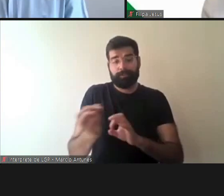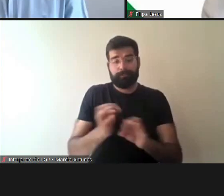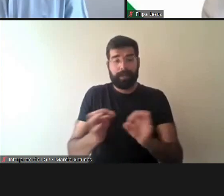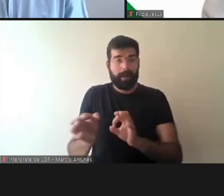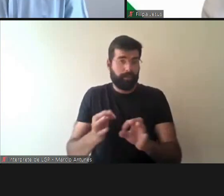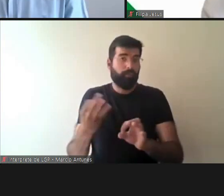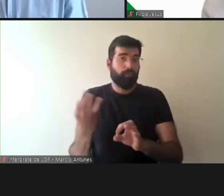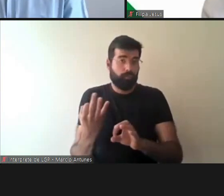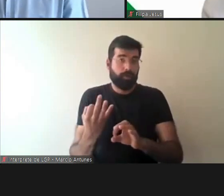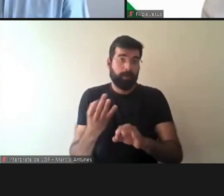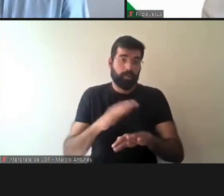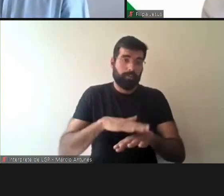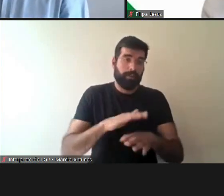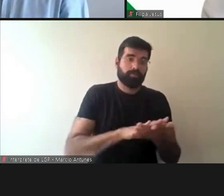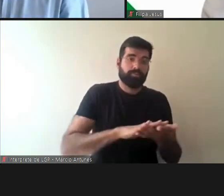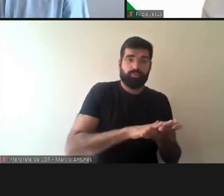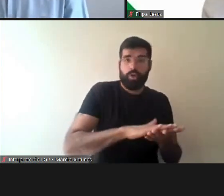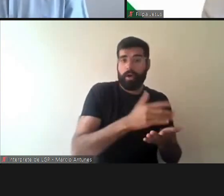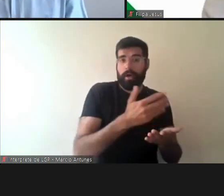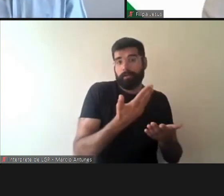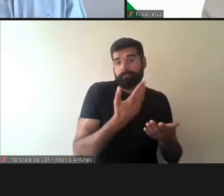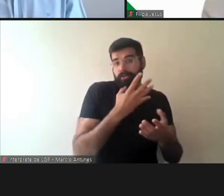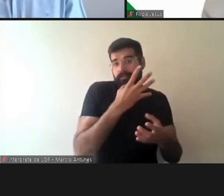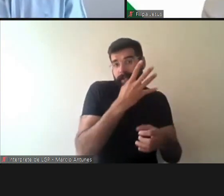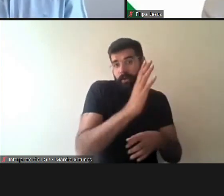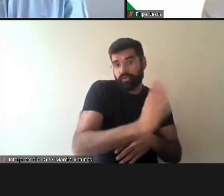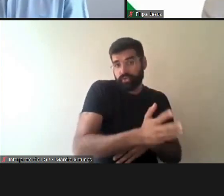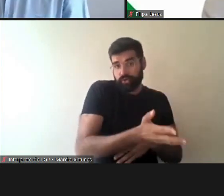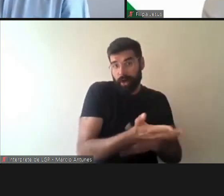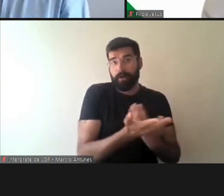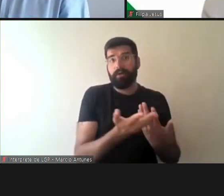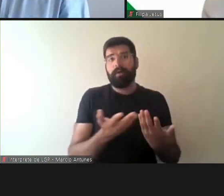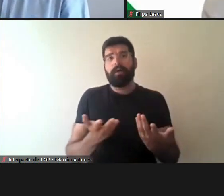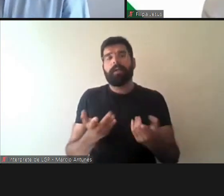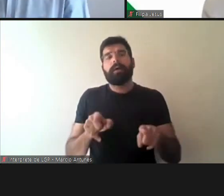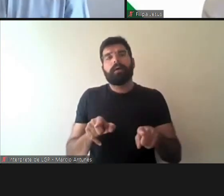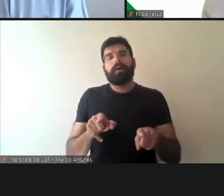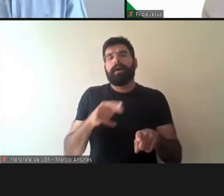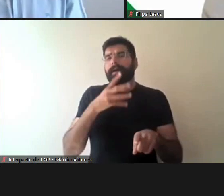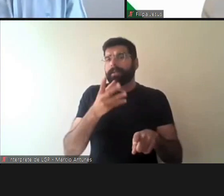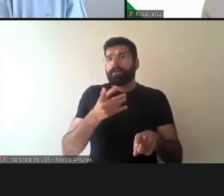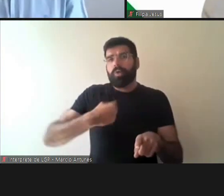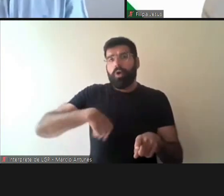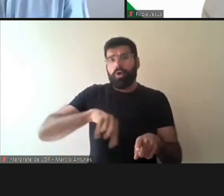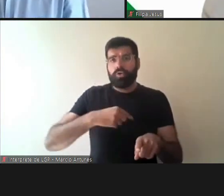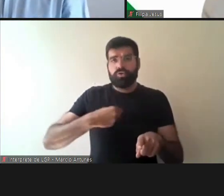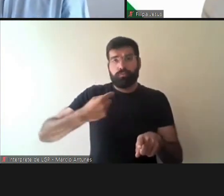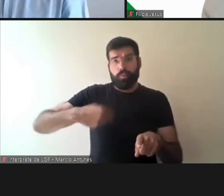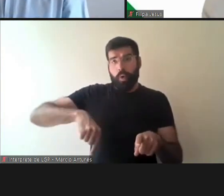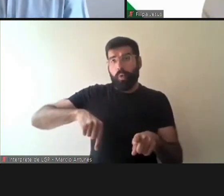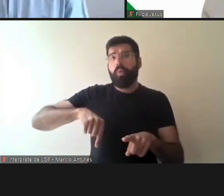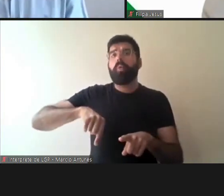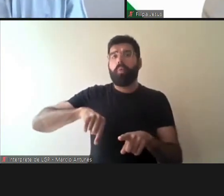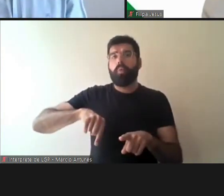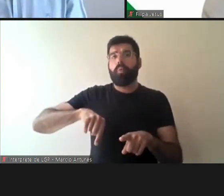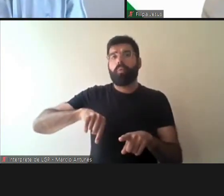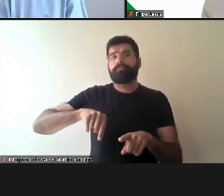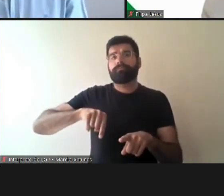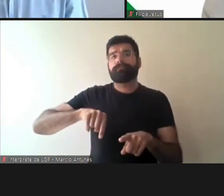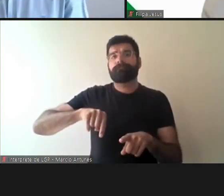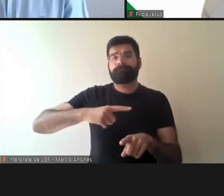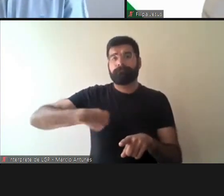deste enquadramento, apenas um registro de que efetivamente nós aderimos